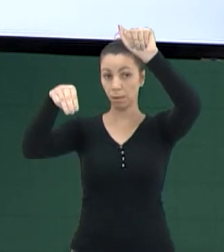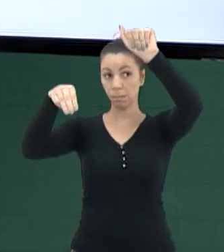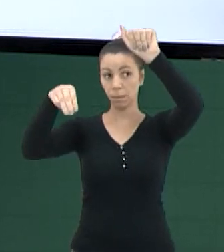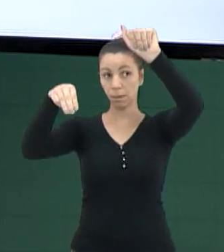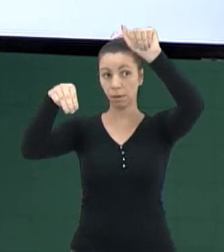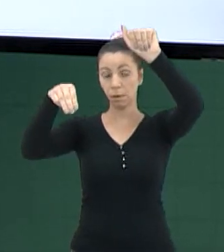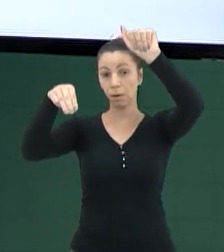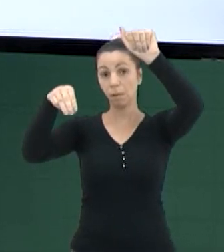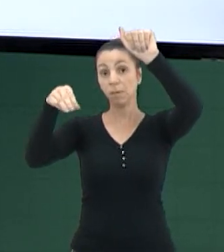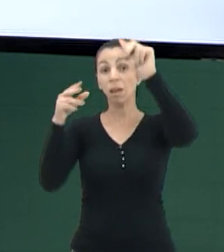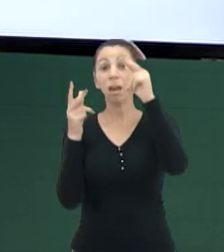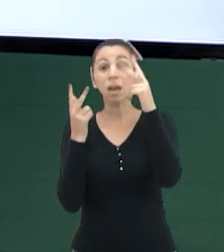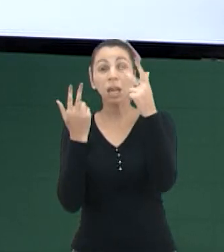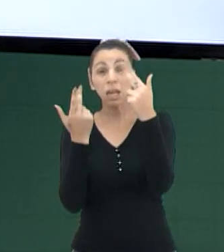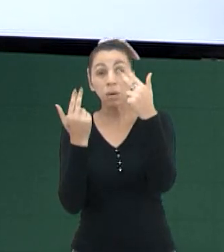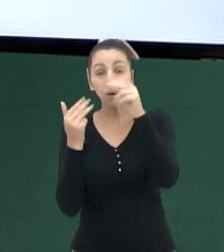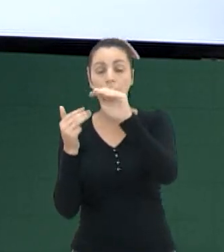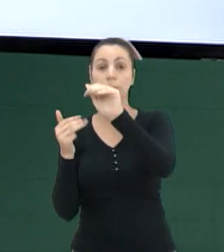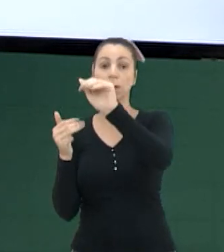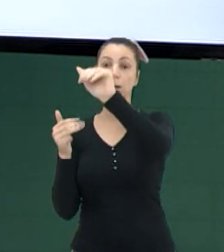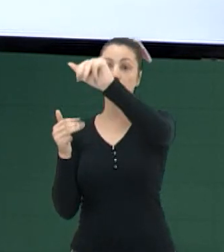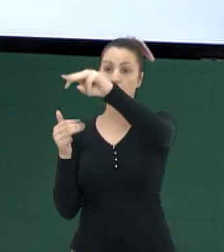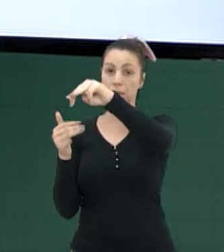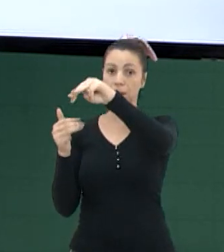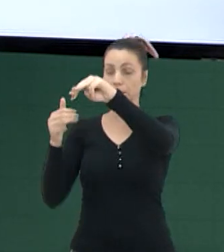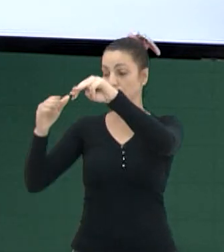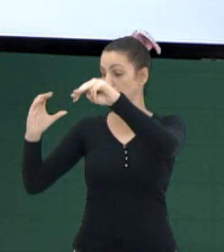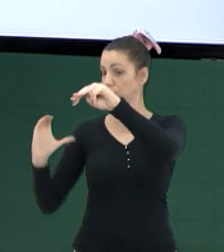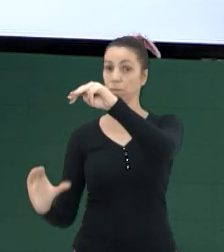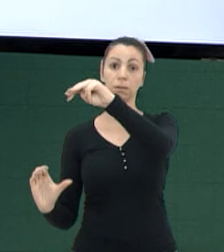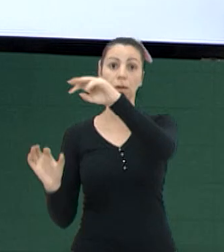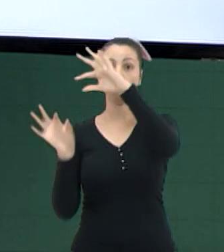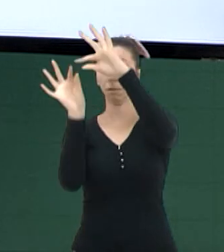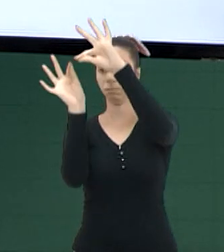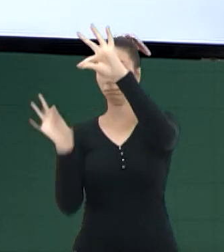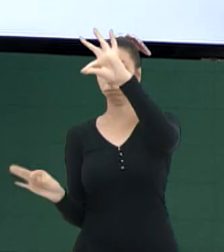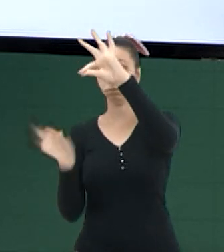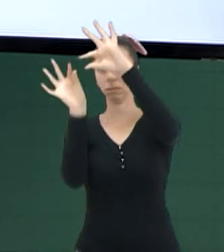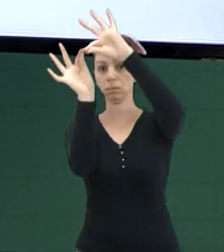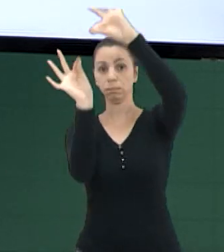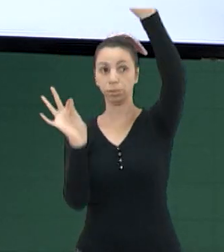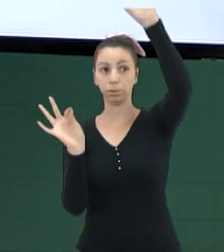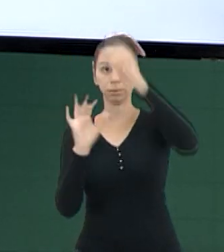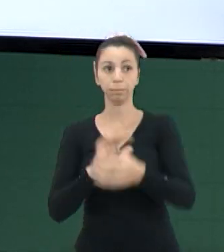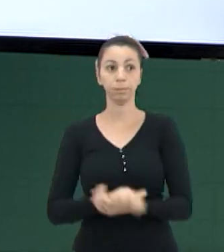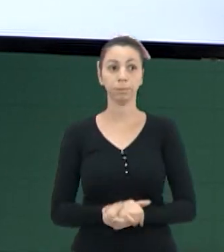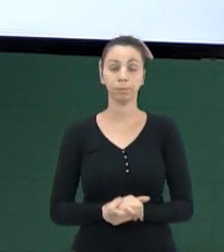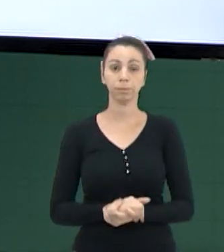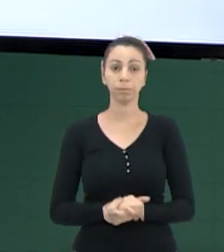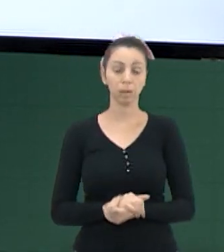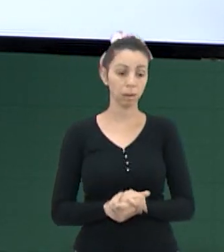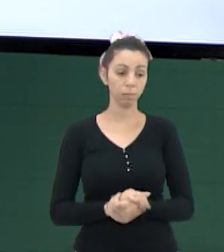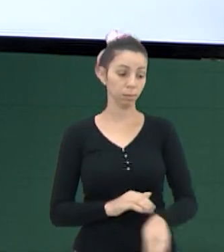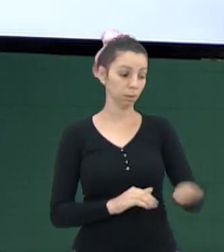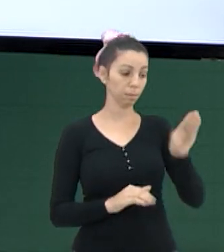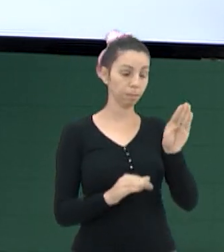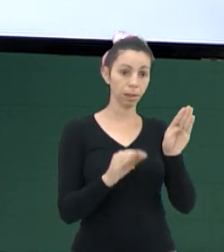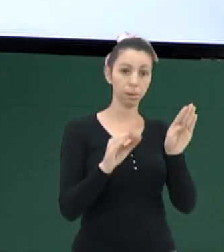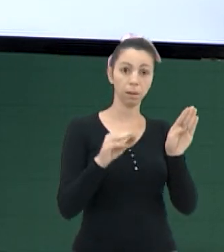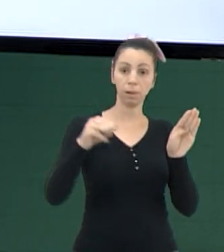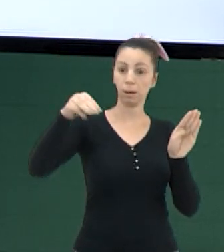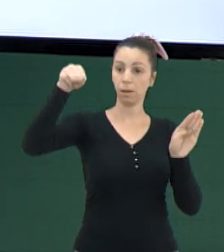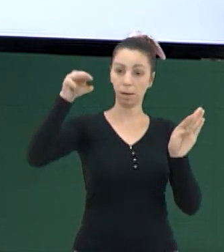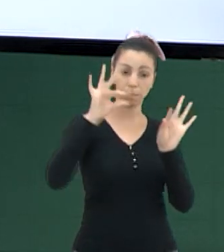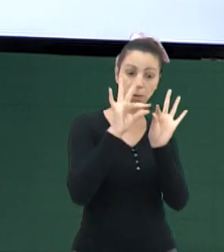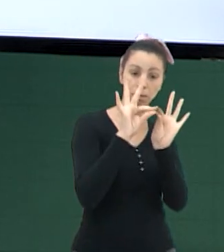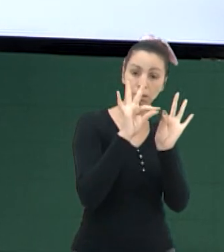lado MC. Maravilha, outro caso. O lado BM vai coincidir e ser